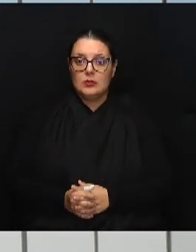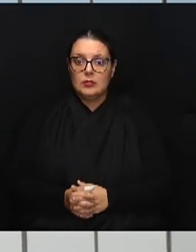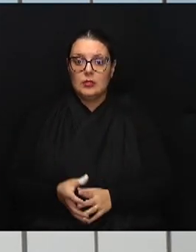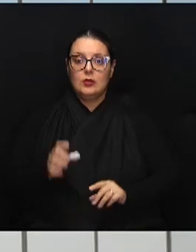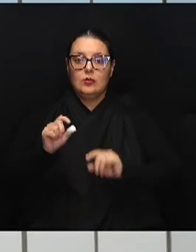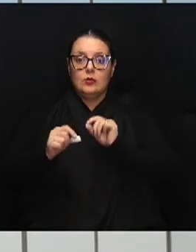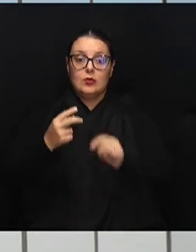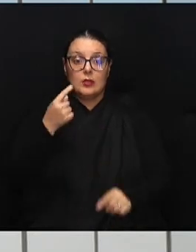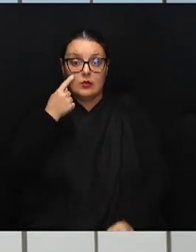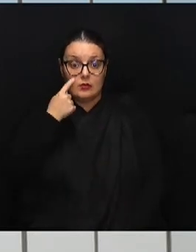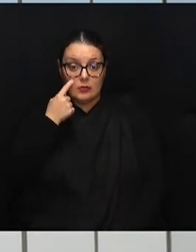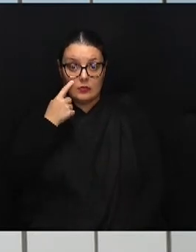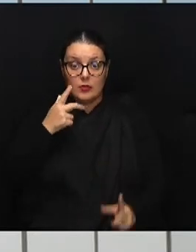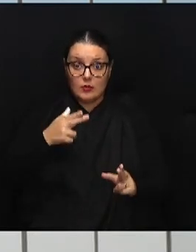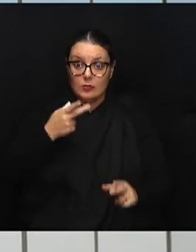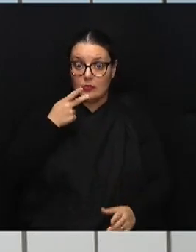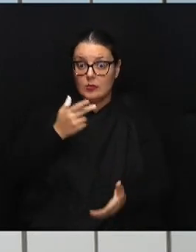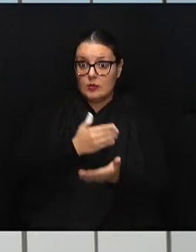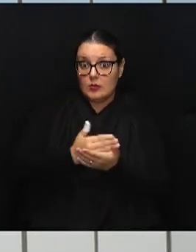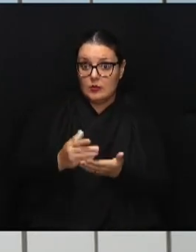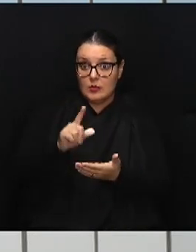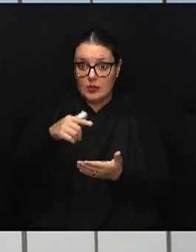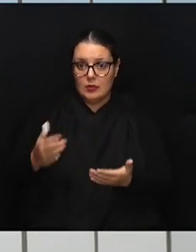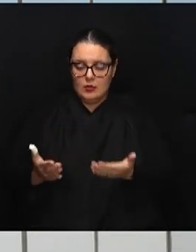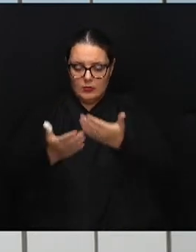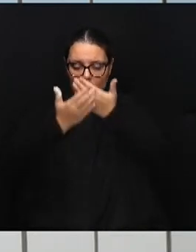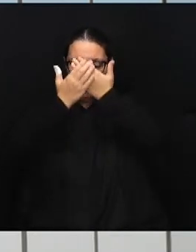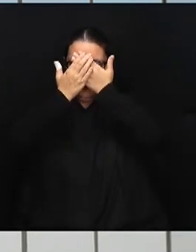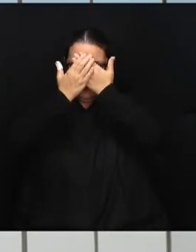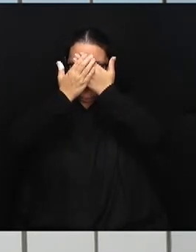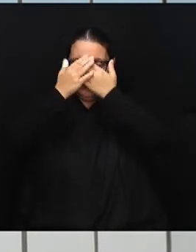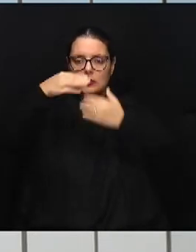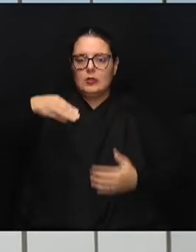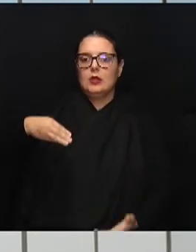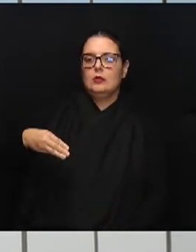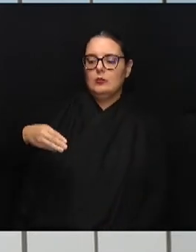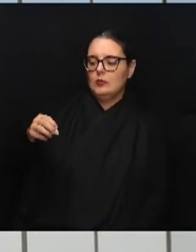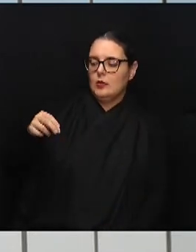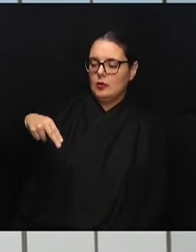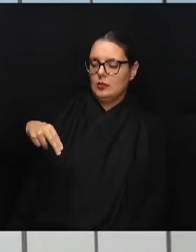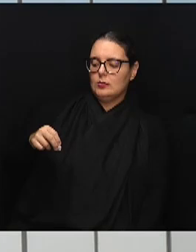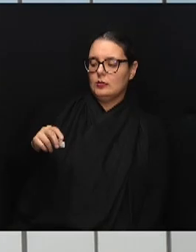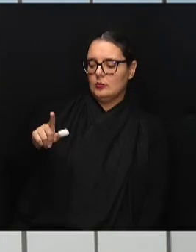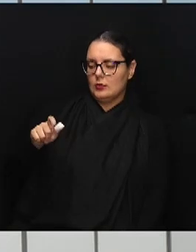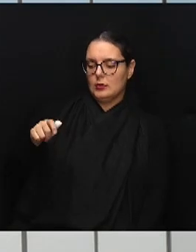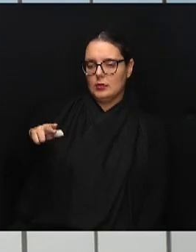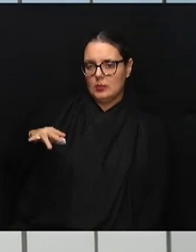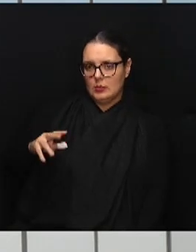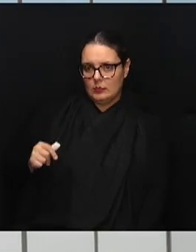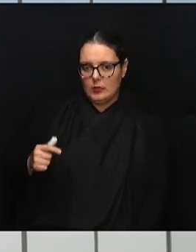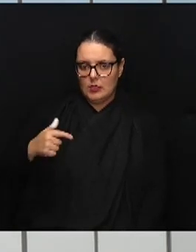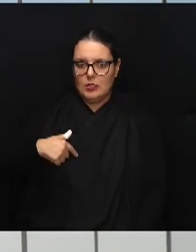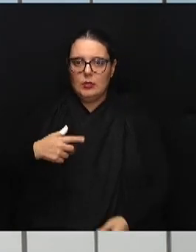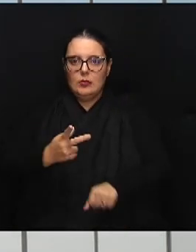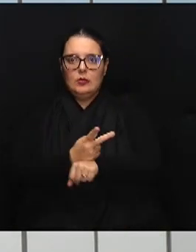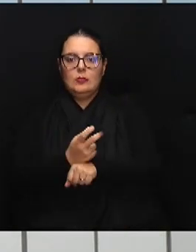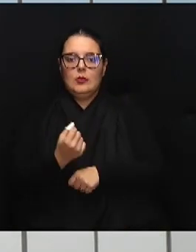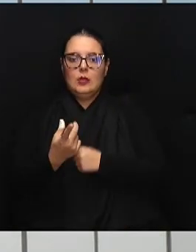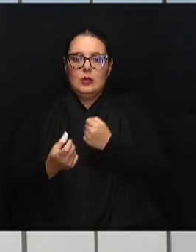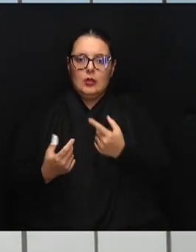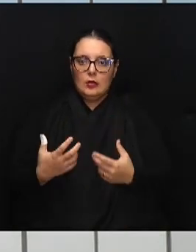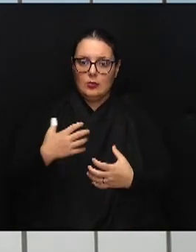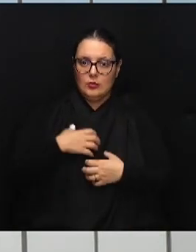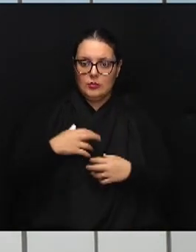gente vê? Como eu falei no começo, é uma negação da monogamia, né? Quer dizer, eu vou buscar alguma forma de